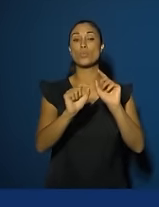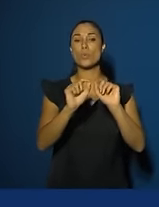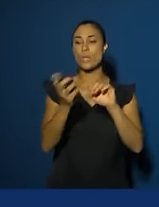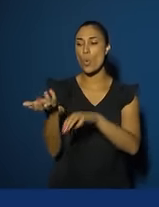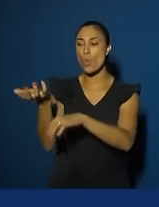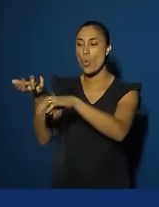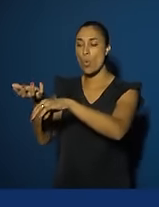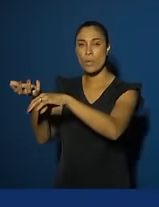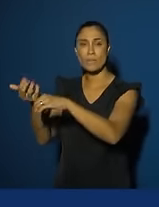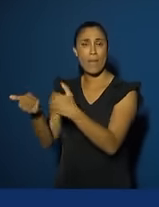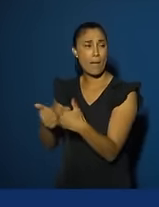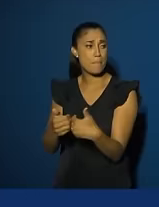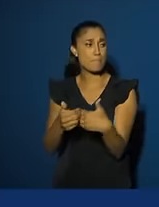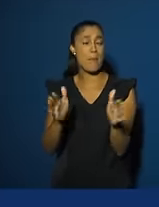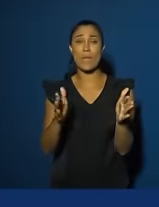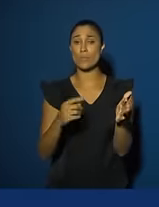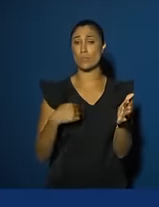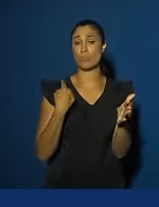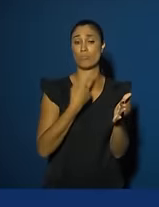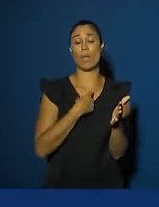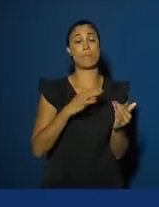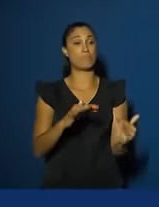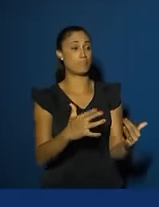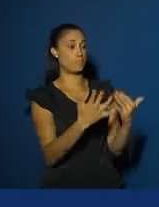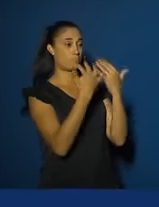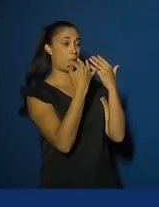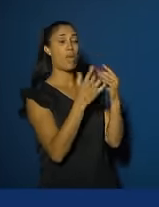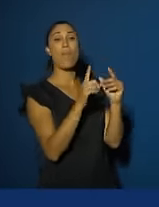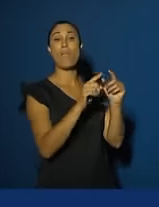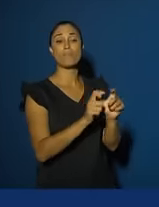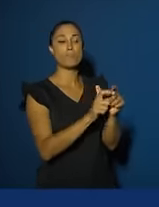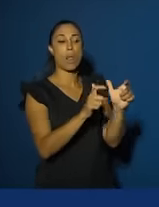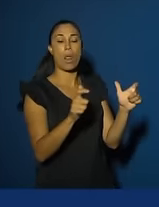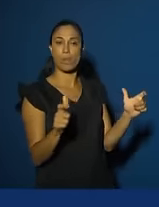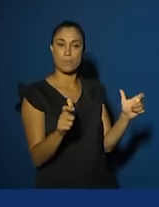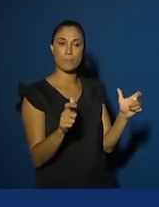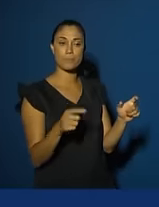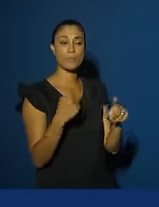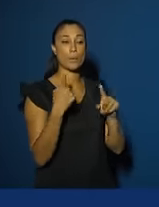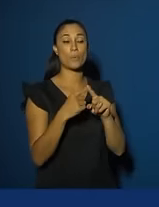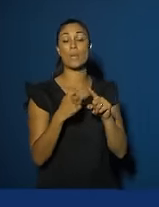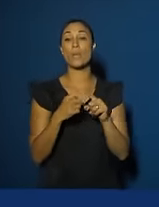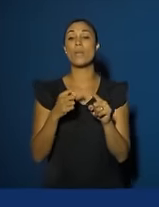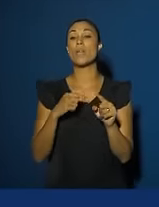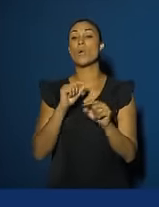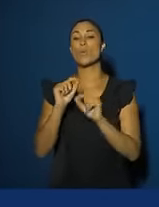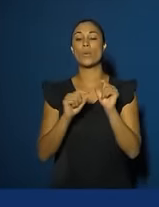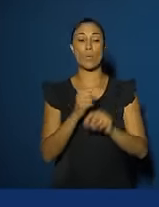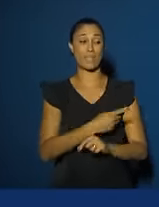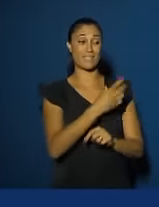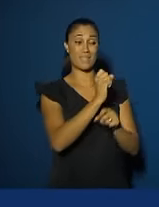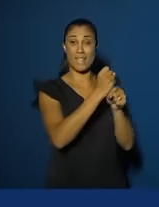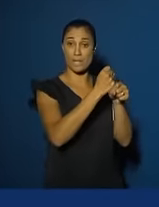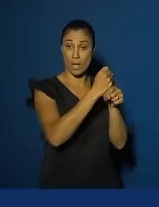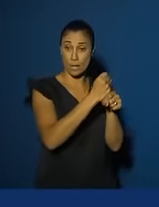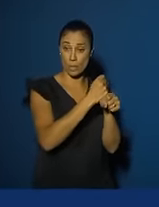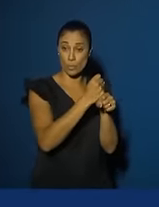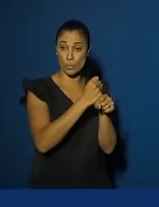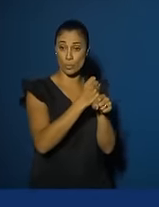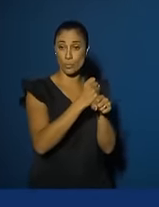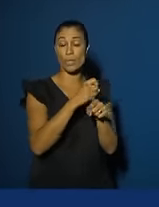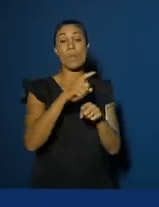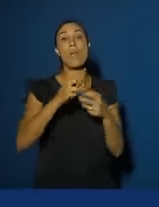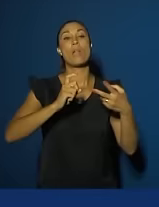congresso está aberto a nos ouvir é muita coisa porque nós ficamos batendo cabeça 10 anos